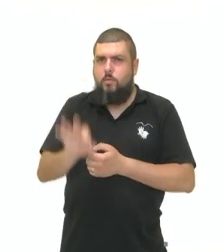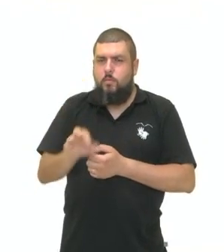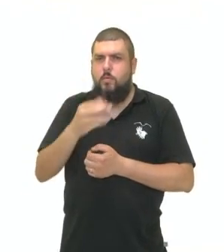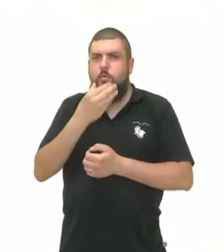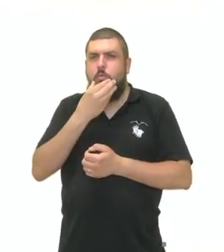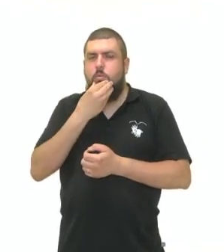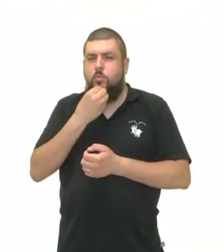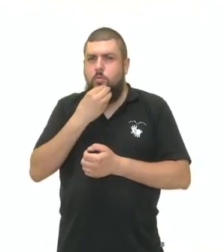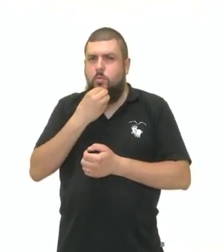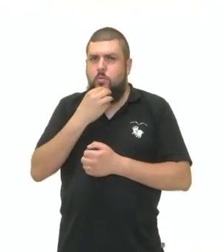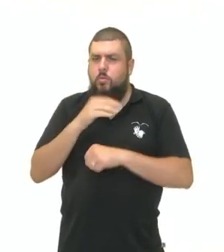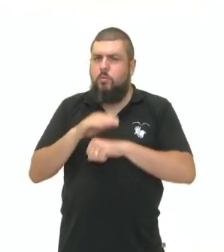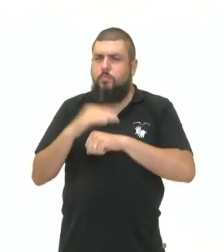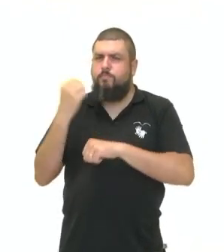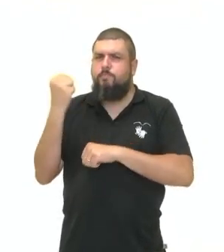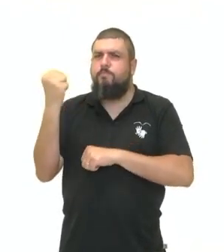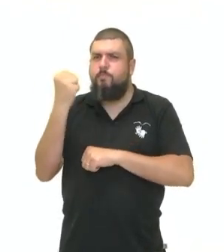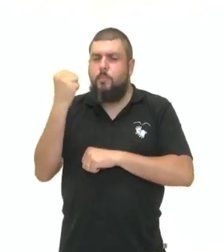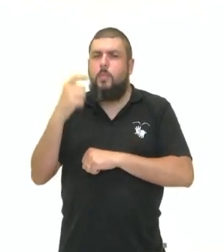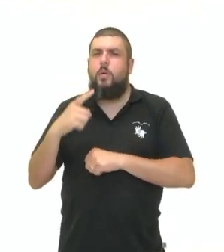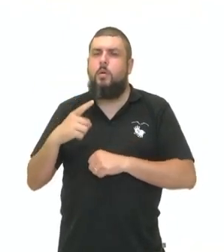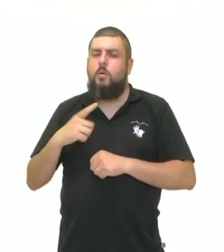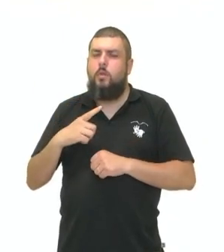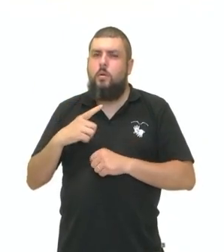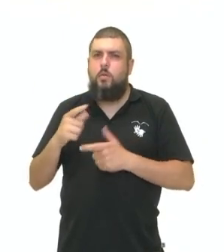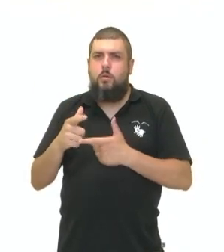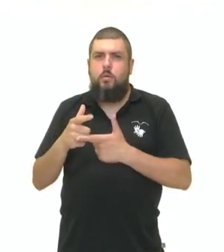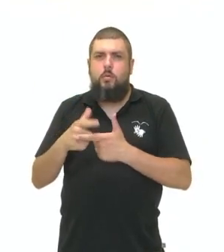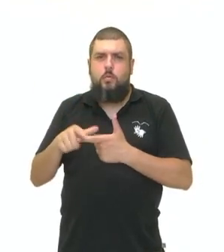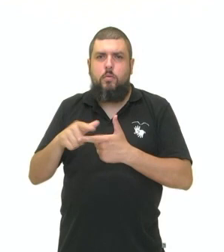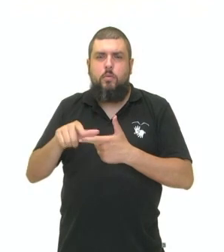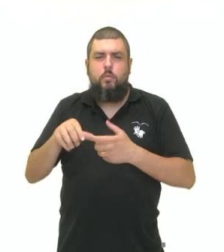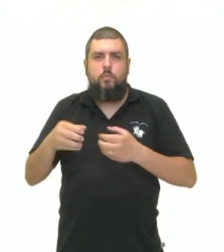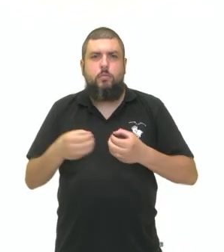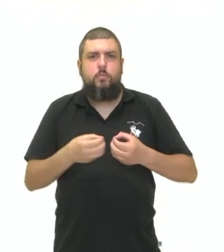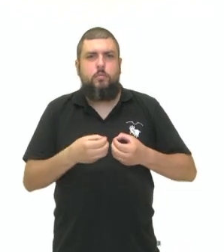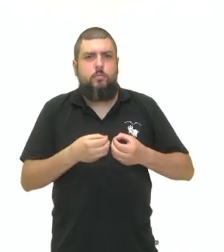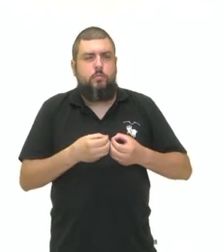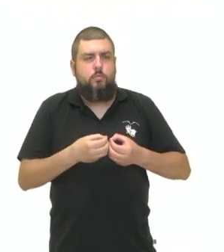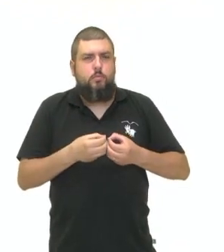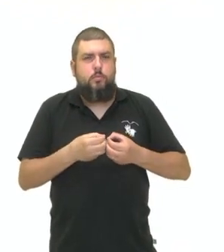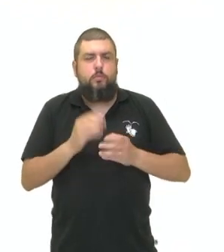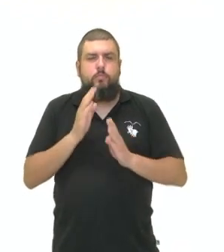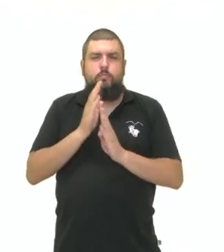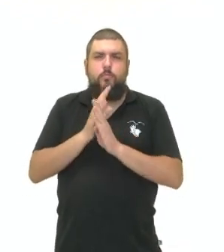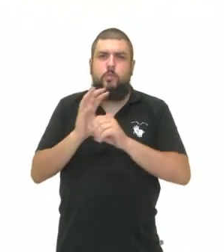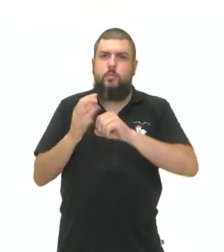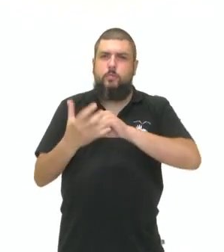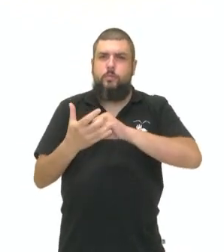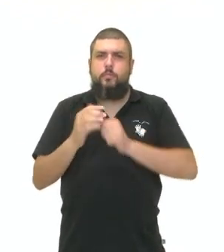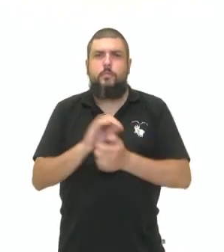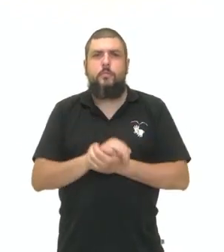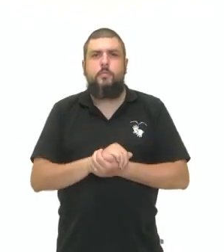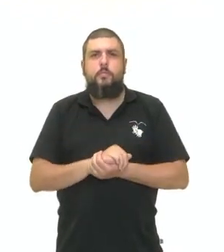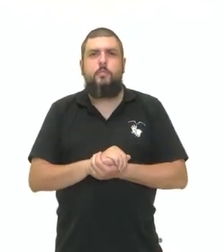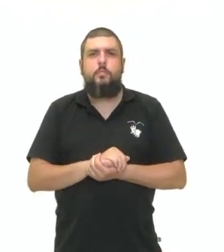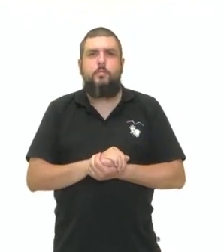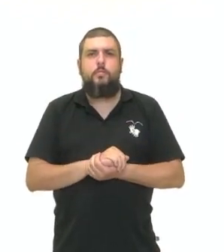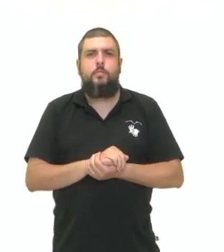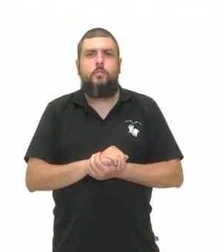graves, têm algum tipo de envolvimento testicular. Então vamos para o sistema reprodutor